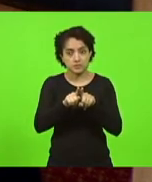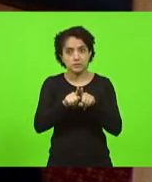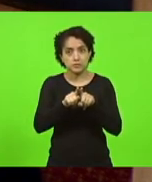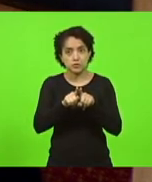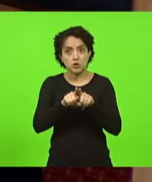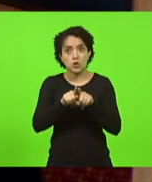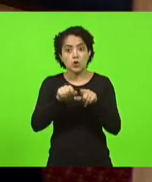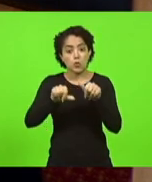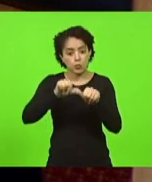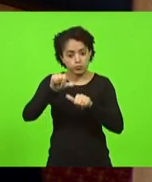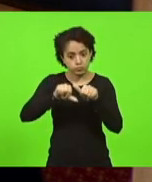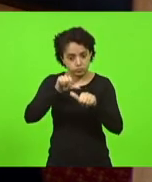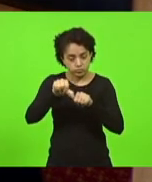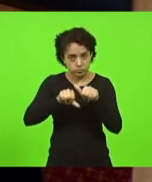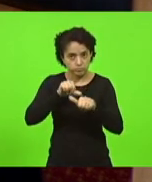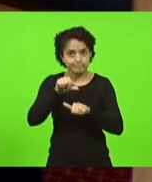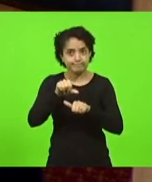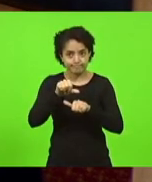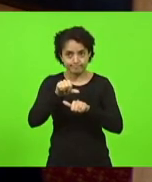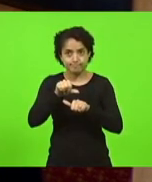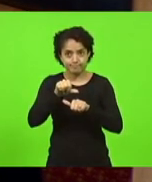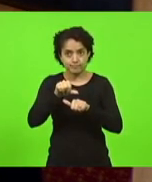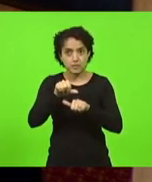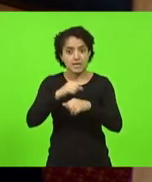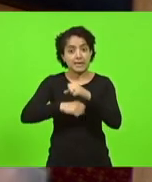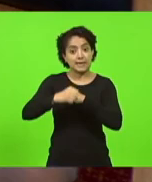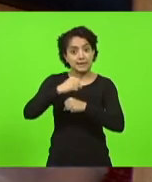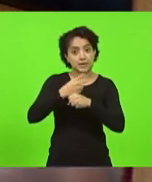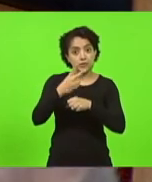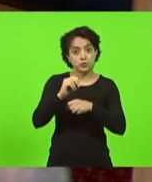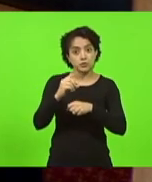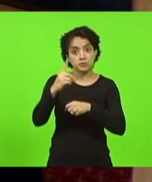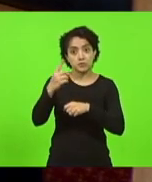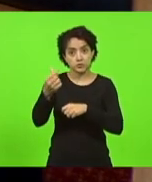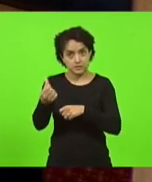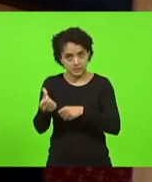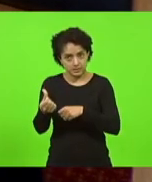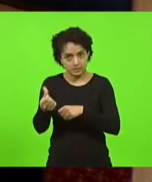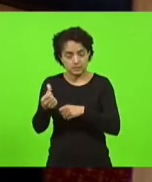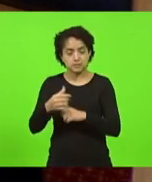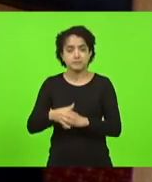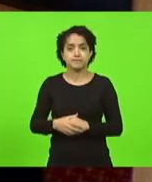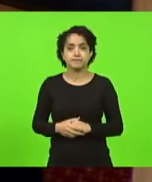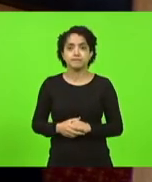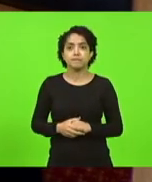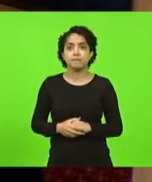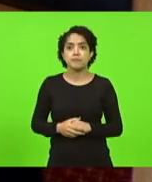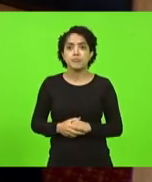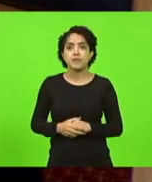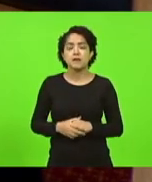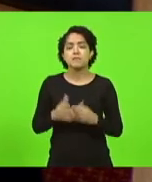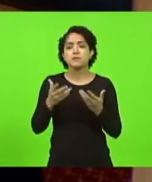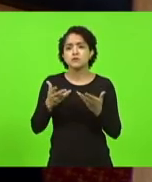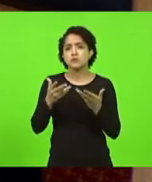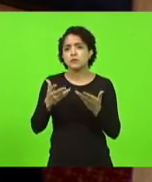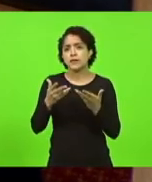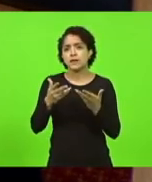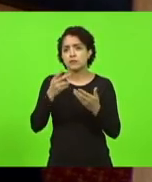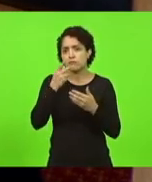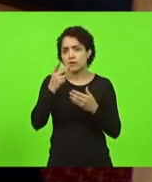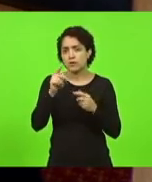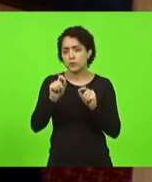reajuste tinha sido também em 2016. Ora, o que eu quero dizer a vossas